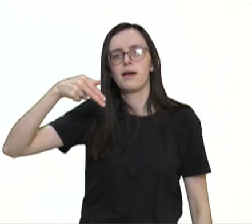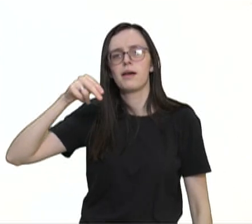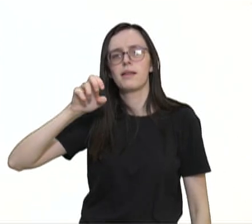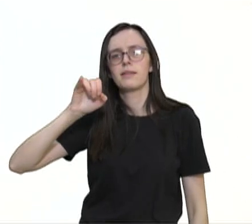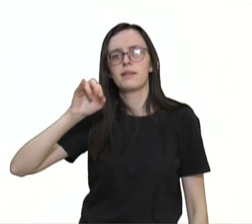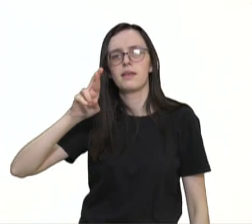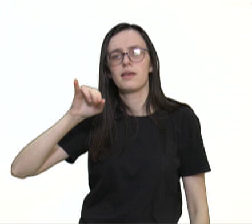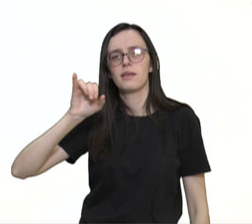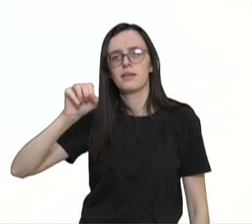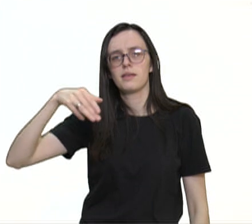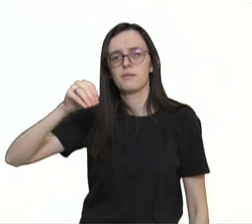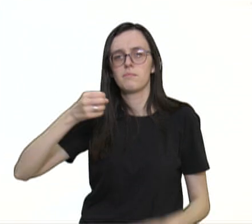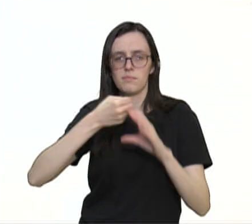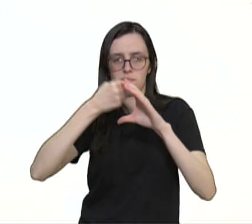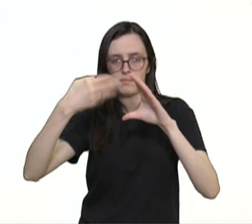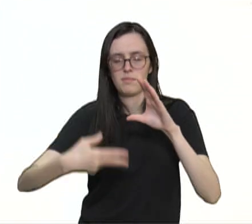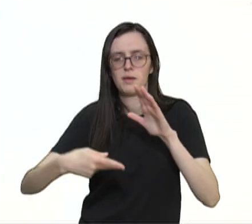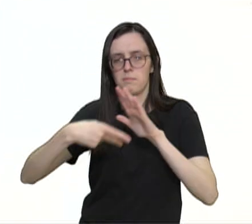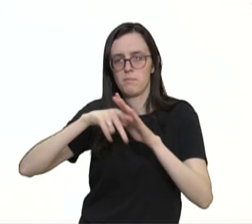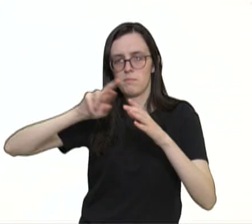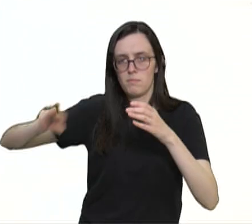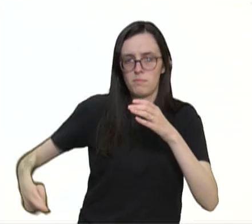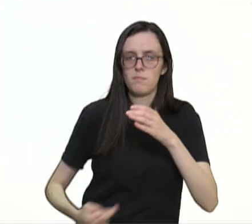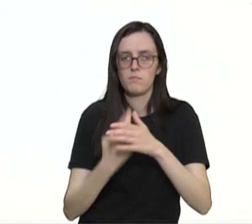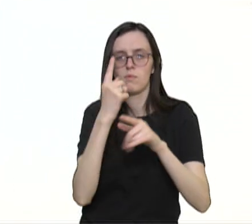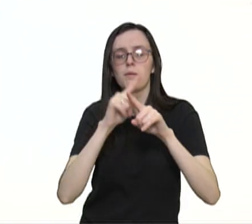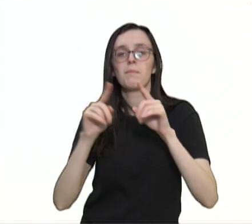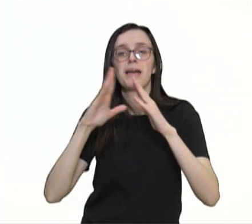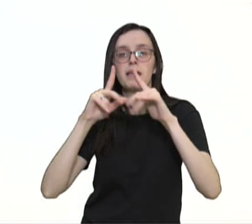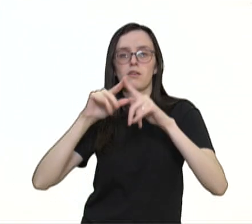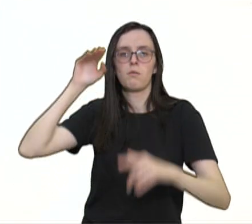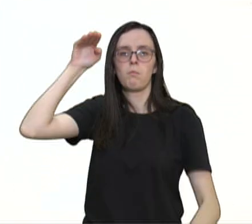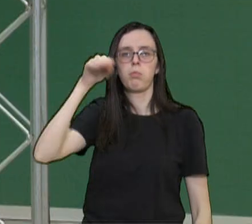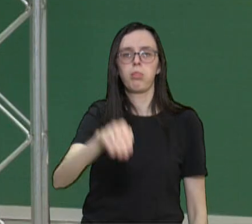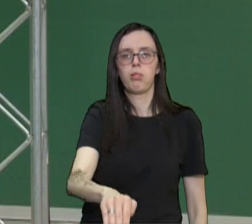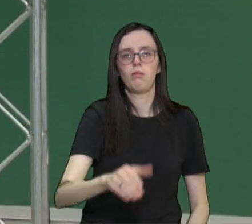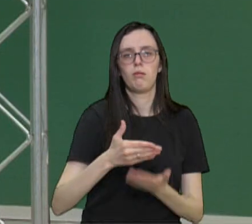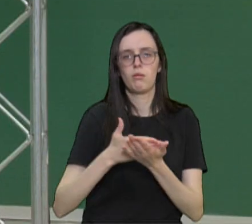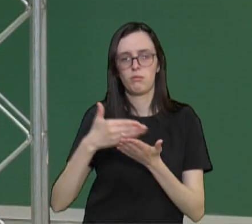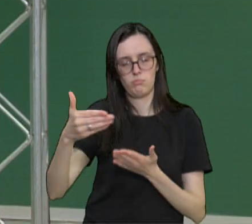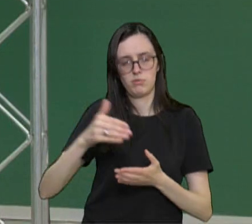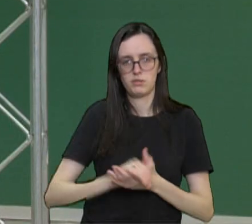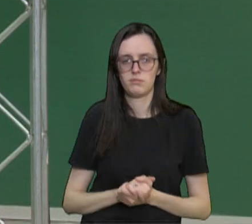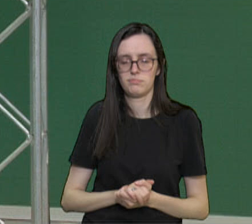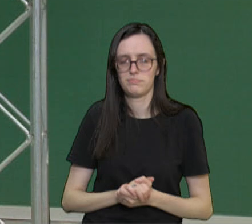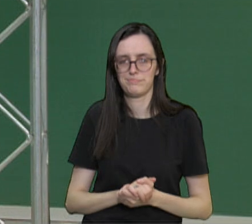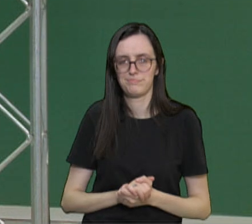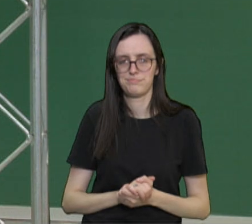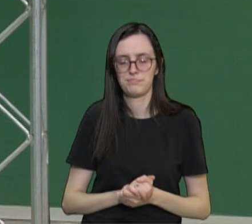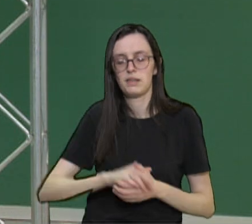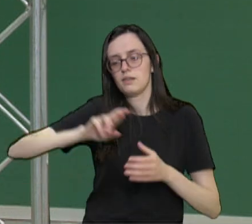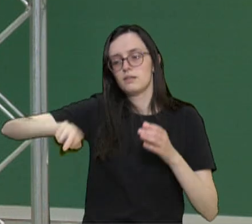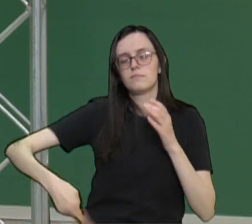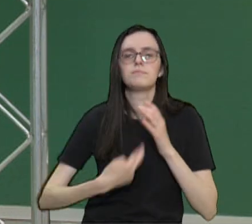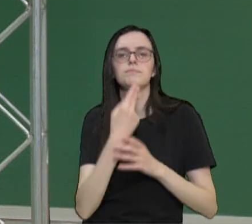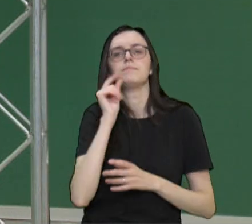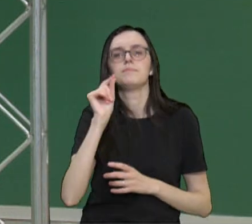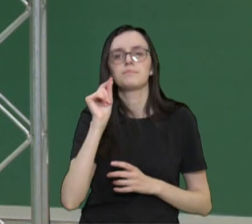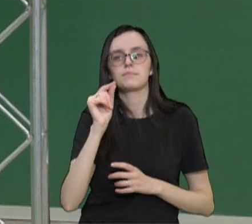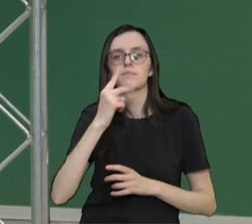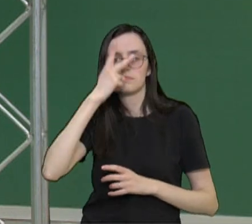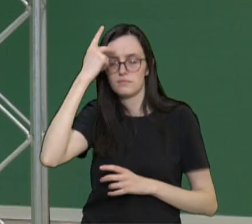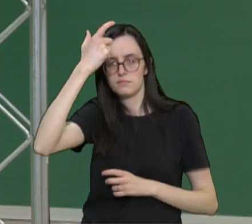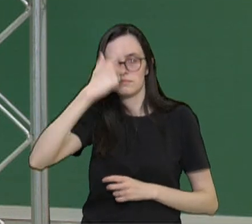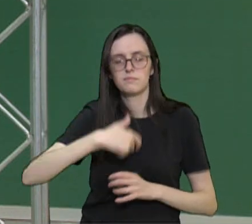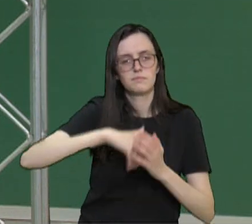ele vem com uma característica renascentista, mas numa decadência da igreja, tá? O Renascimento, os artistas pensavam